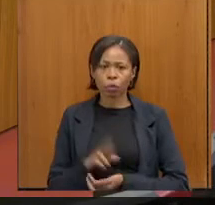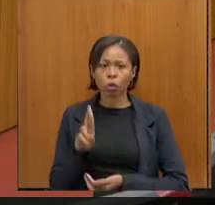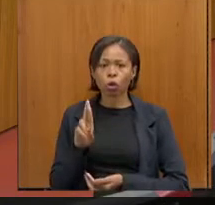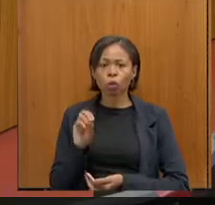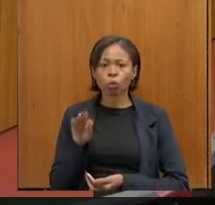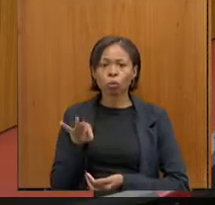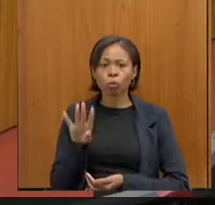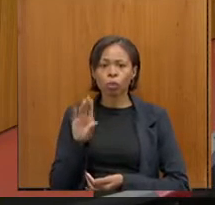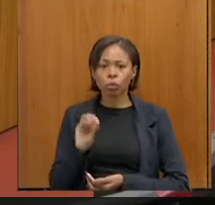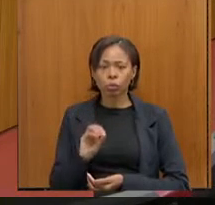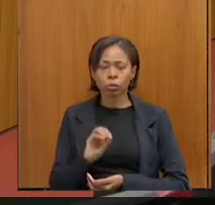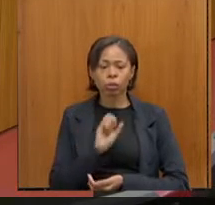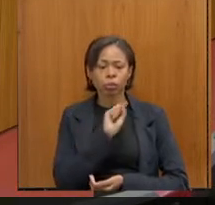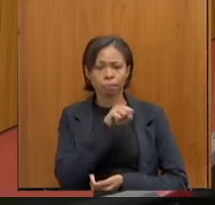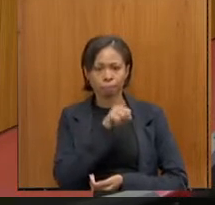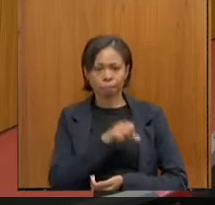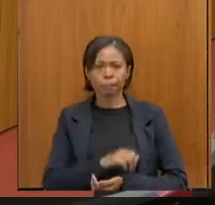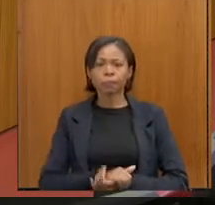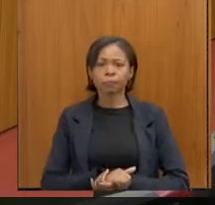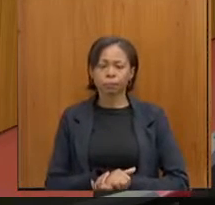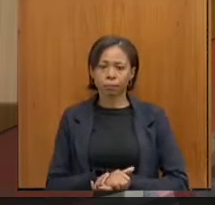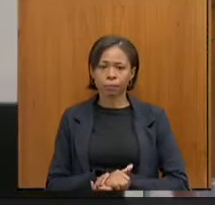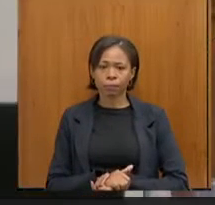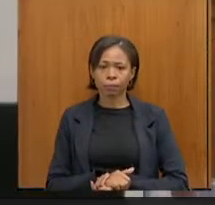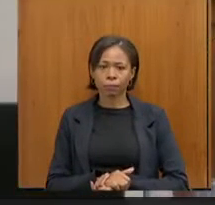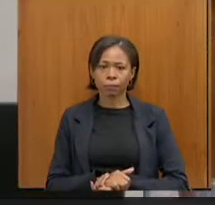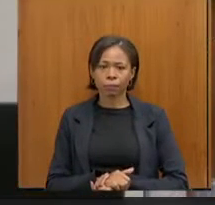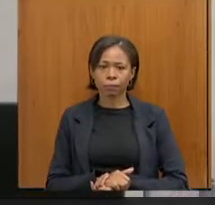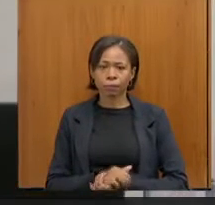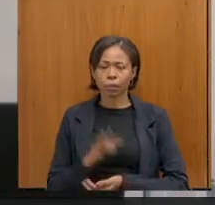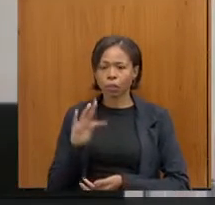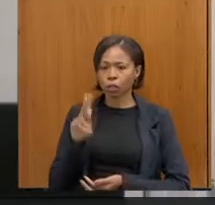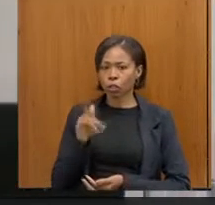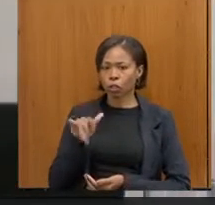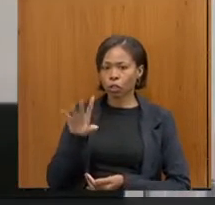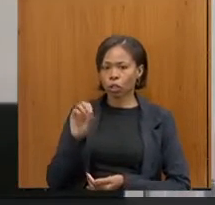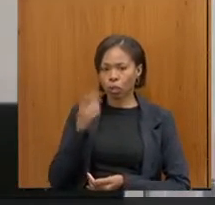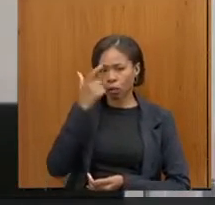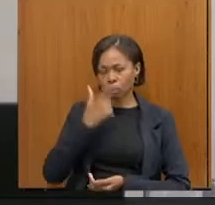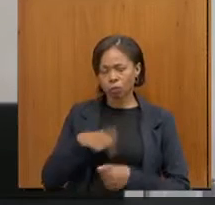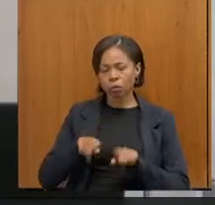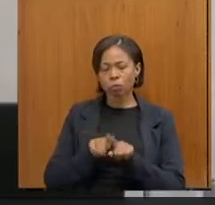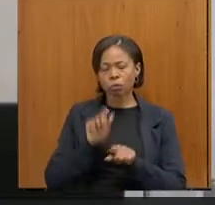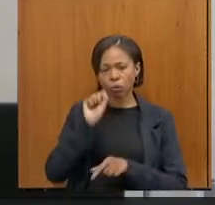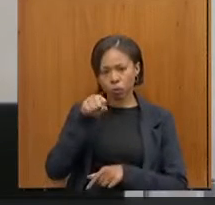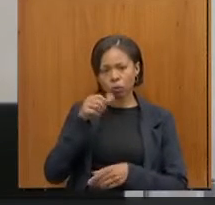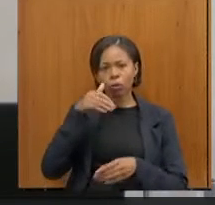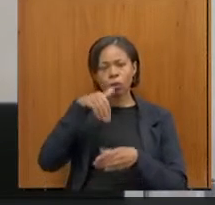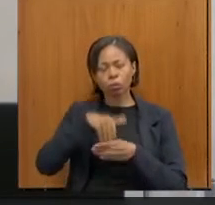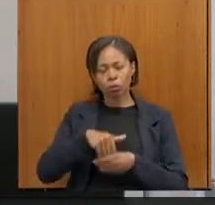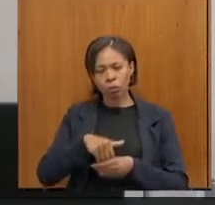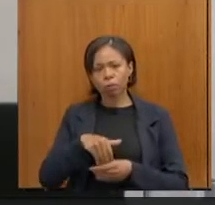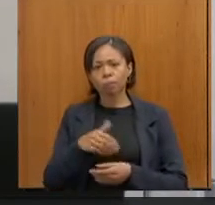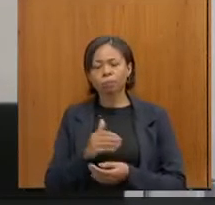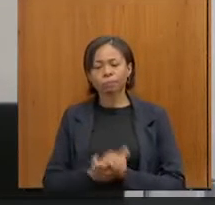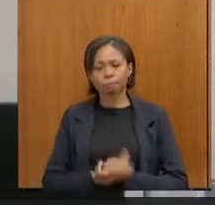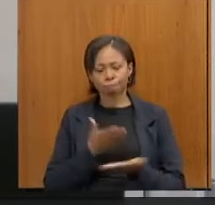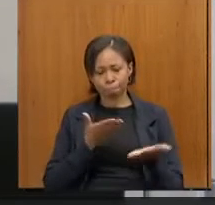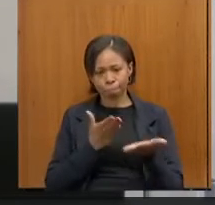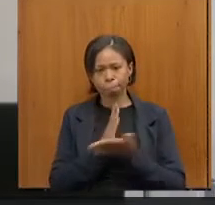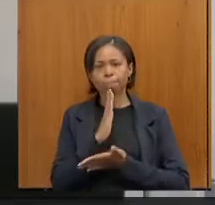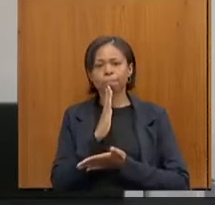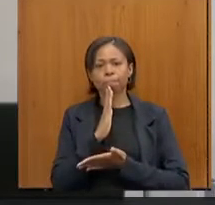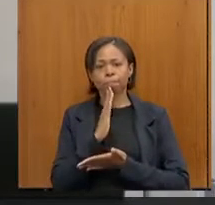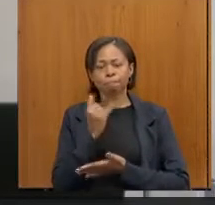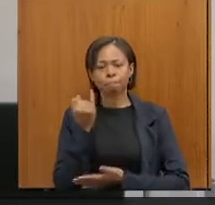Roberto Andrade vice-presidente o deputado Thiago Cotta vó Tô sim também importante aprovado nesta